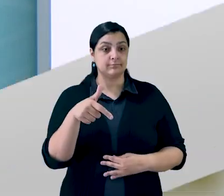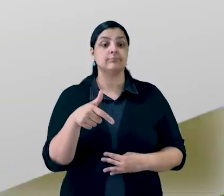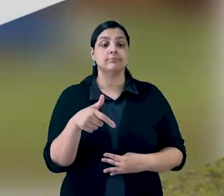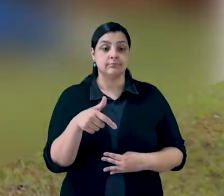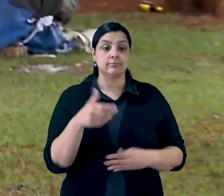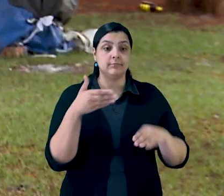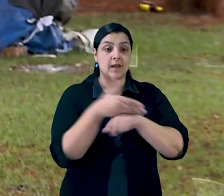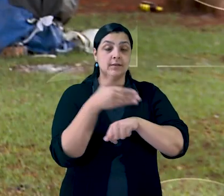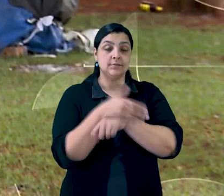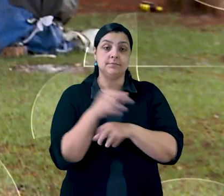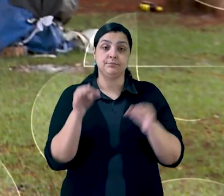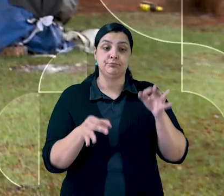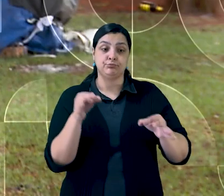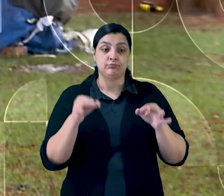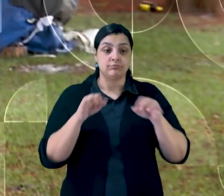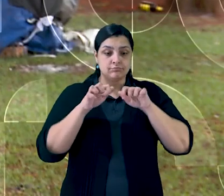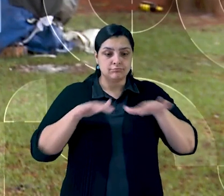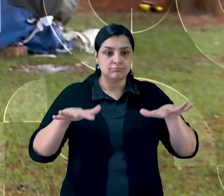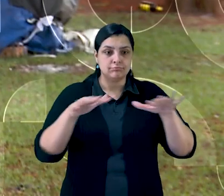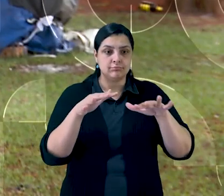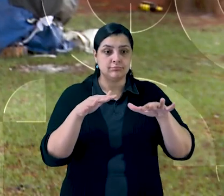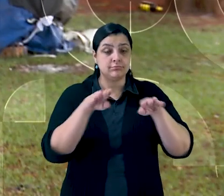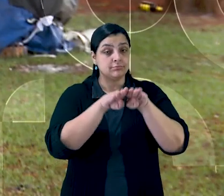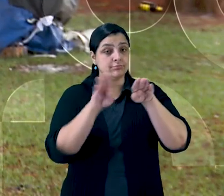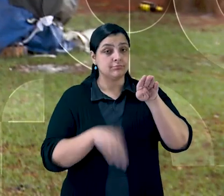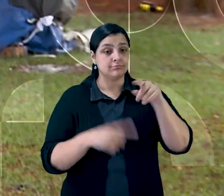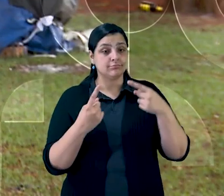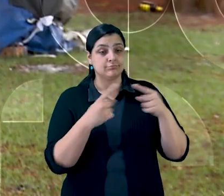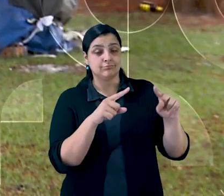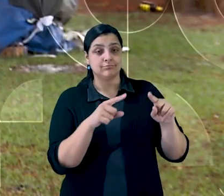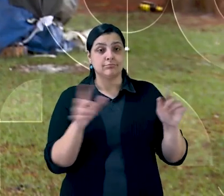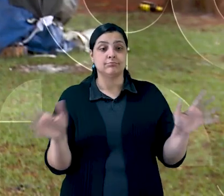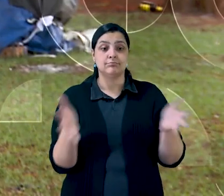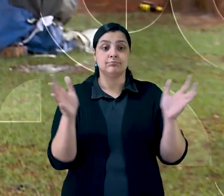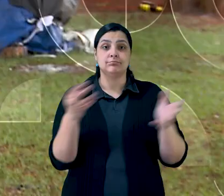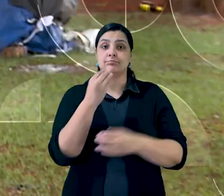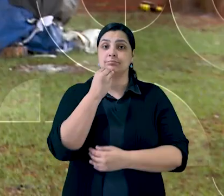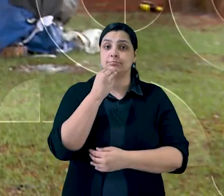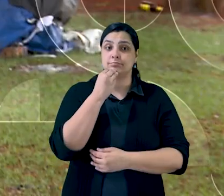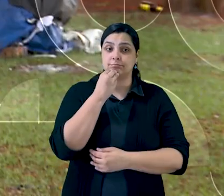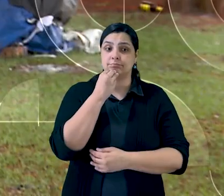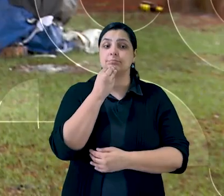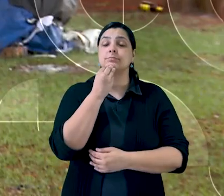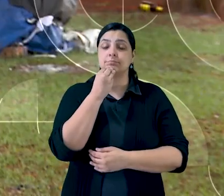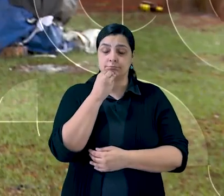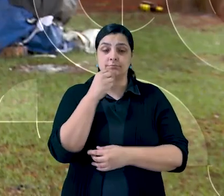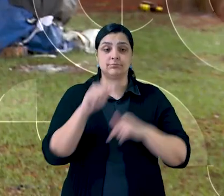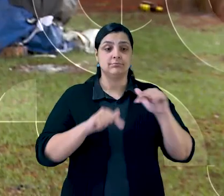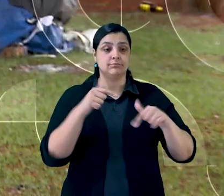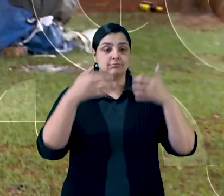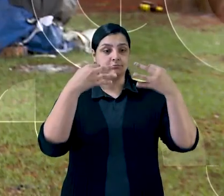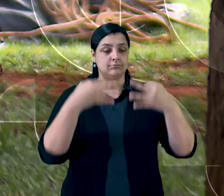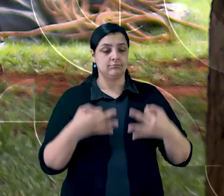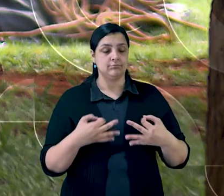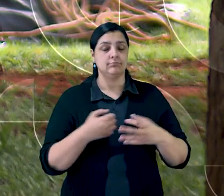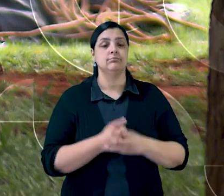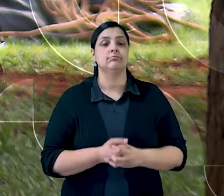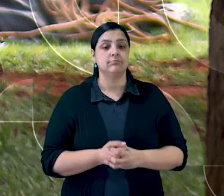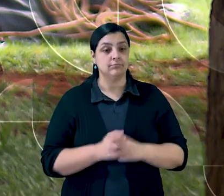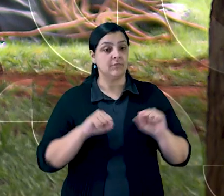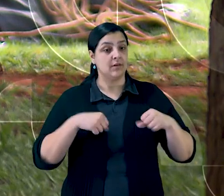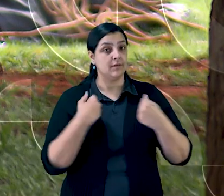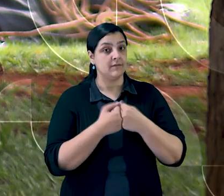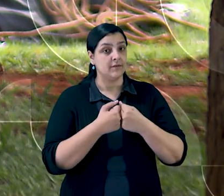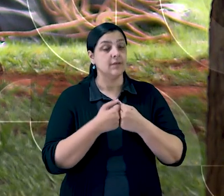seguir, ampliar o acesso à justiça, combater desigualdades e promover oportunidades de trabalho digno. Em defesa